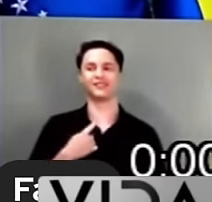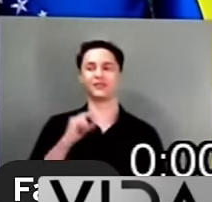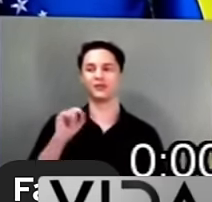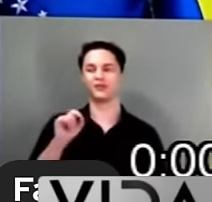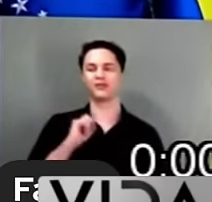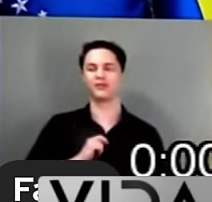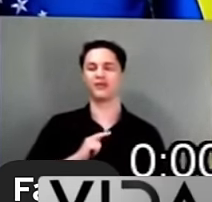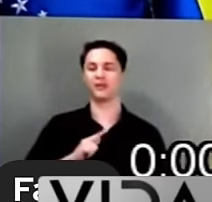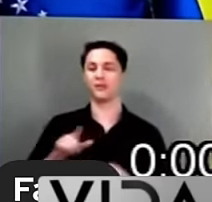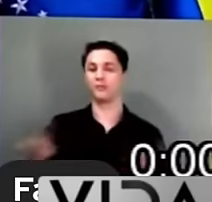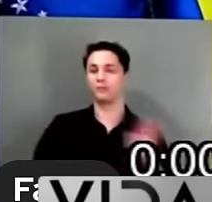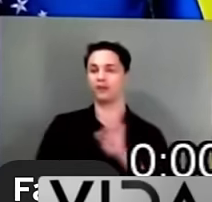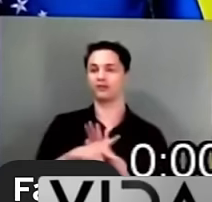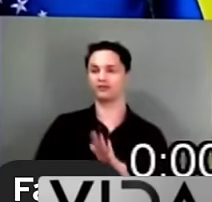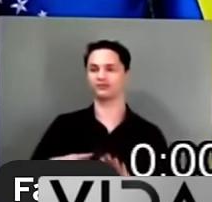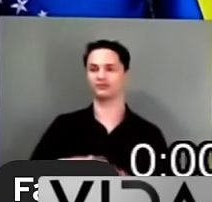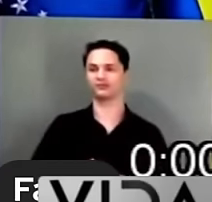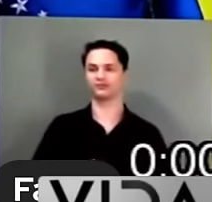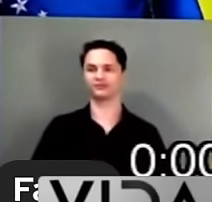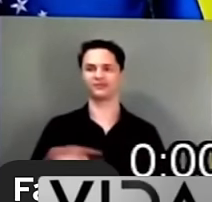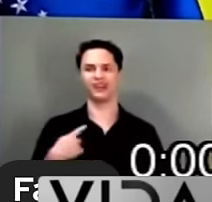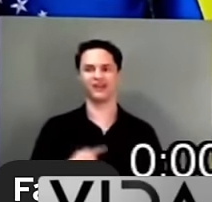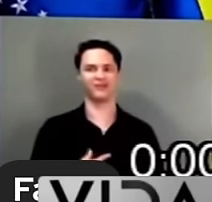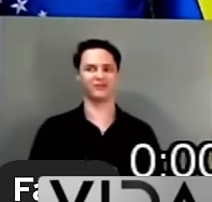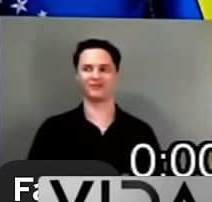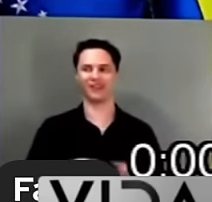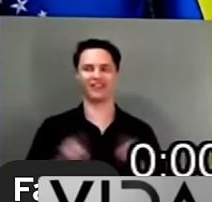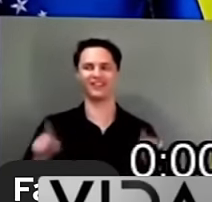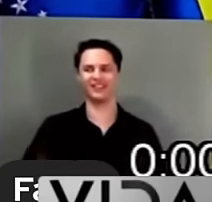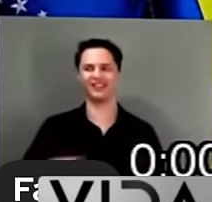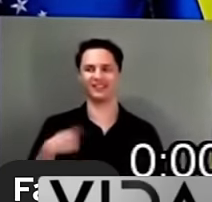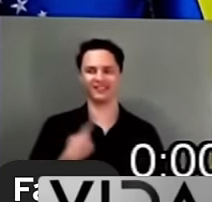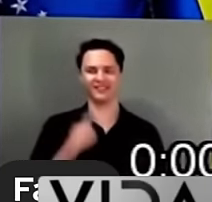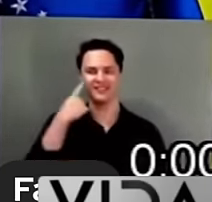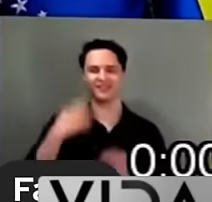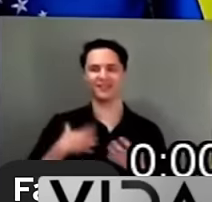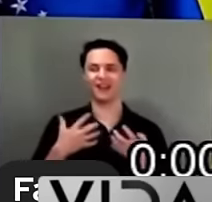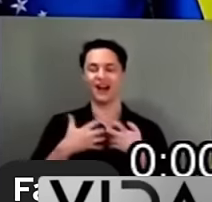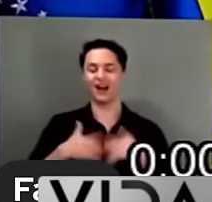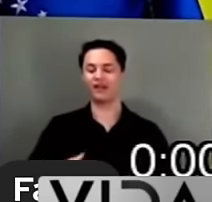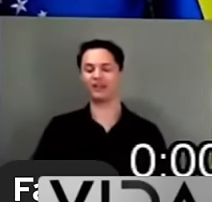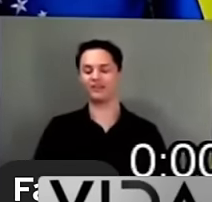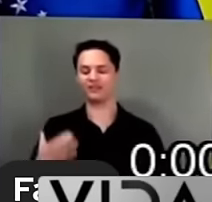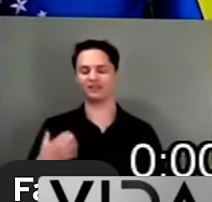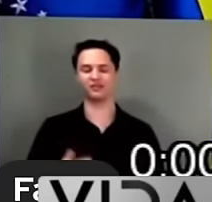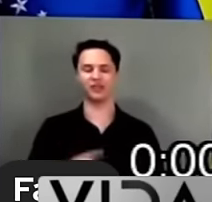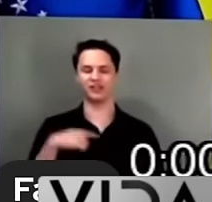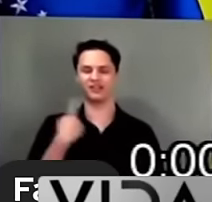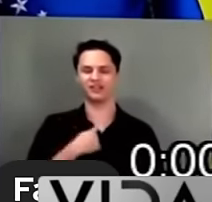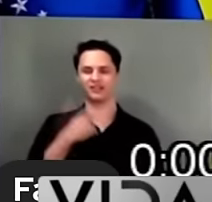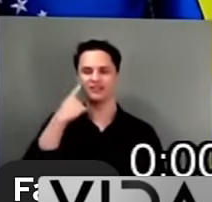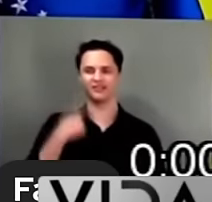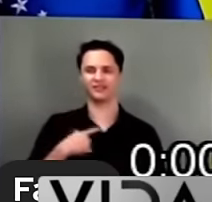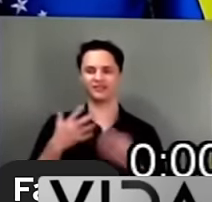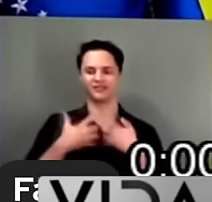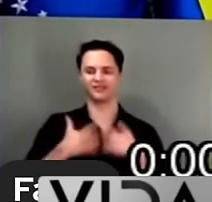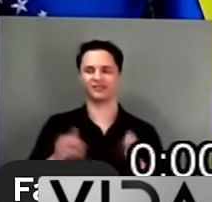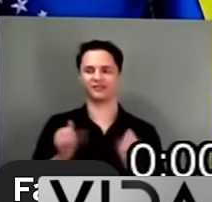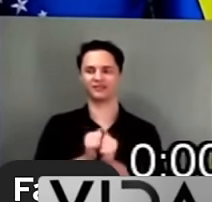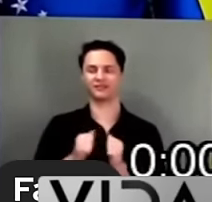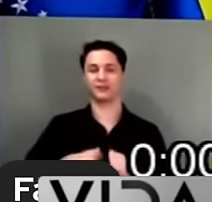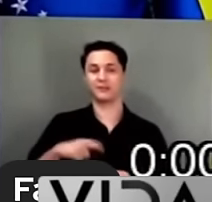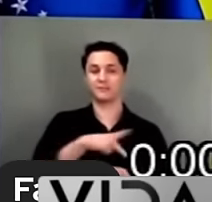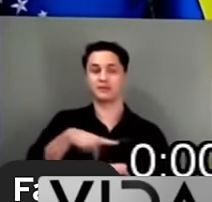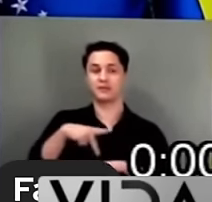Congresso Nacional aqui, de nós senadores, para prestar bem atenção no que eu vou mostrar para vocês aqui, ó. Tem 15 países está devendo